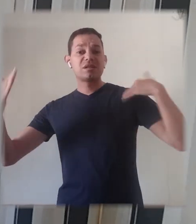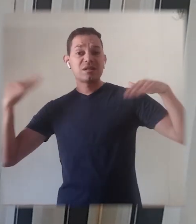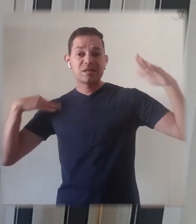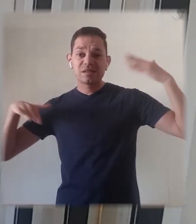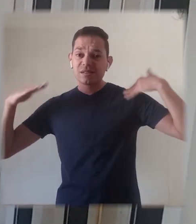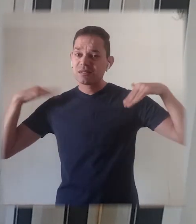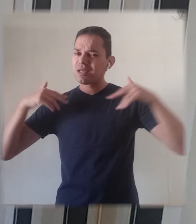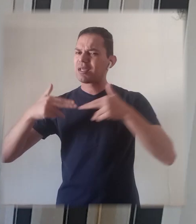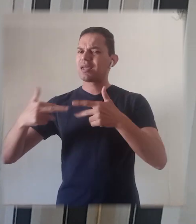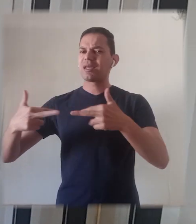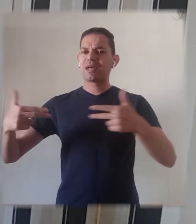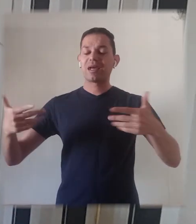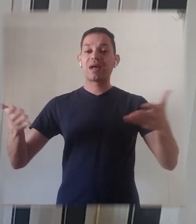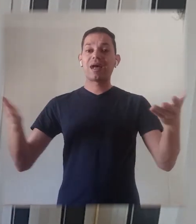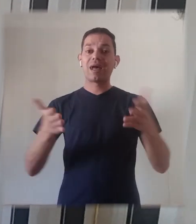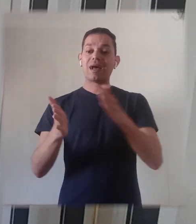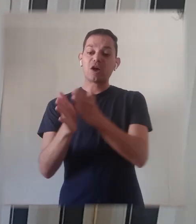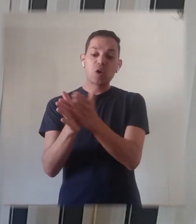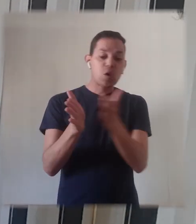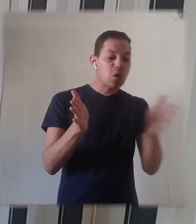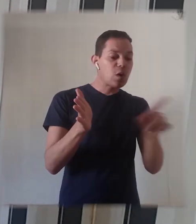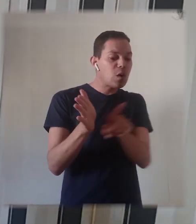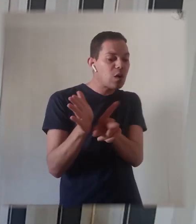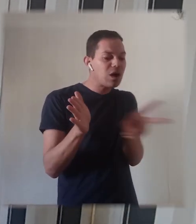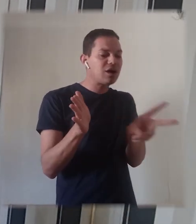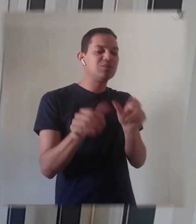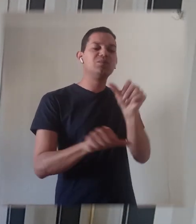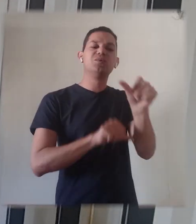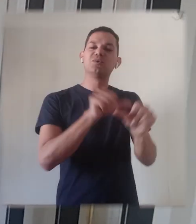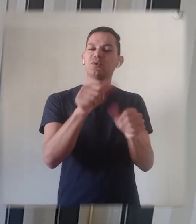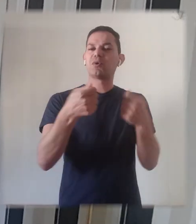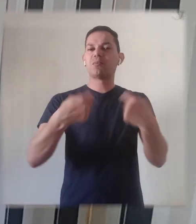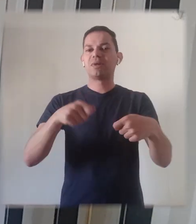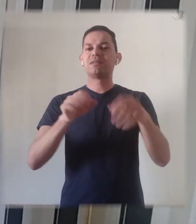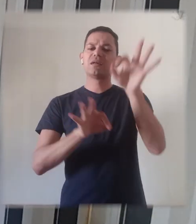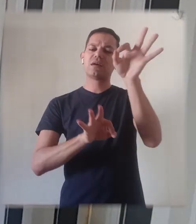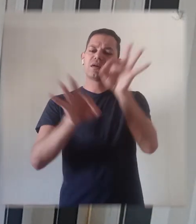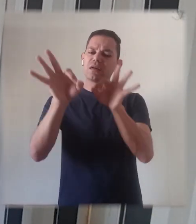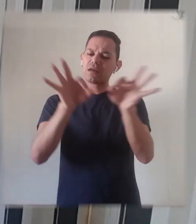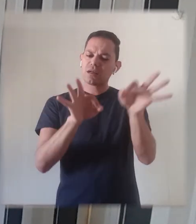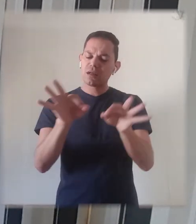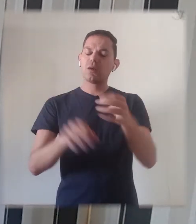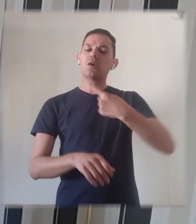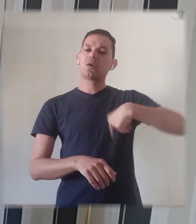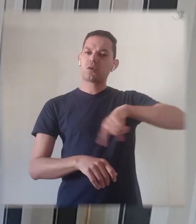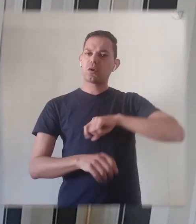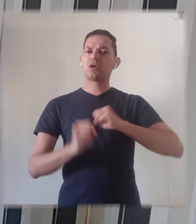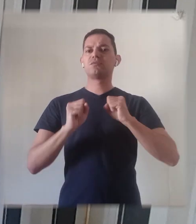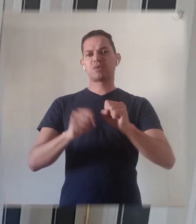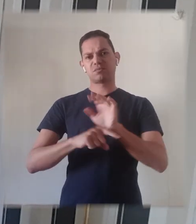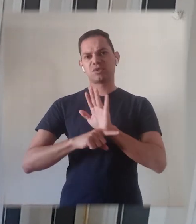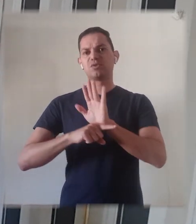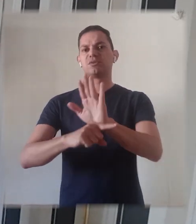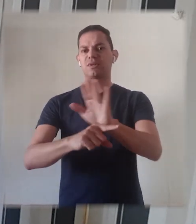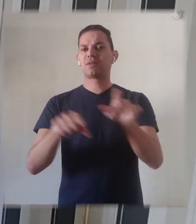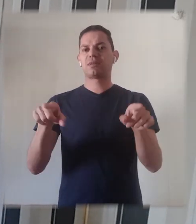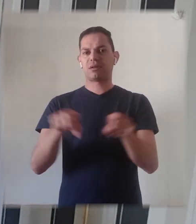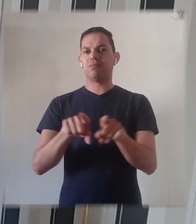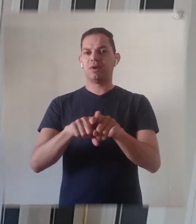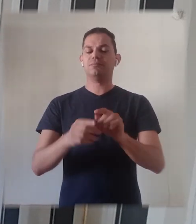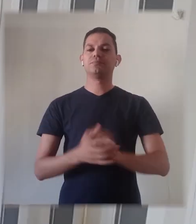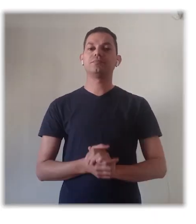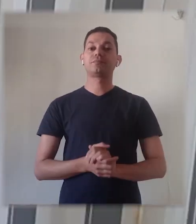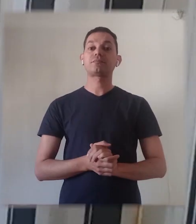estudo, o tempo, né, de lazer, enfim, esse tempo está um pouco confuso. Ele vai precisar ressignificar esse processo e a gente pode ajudar nesse